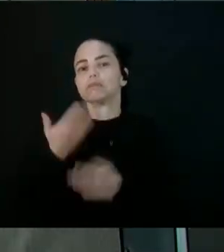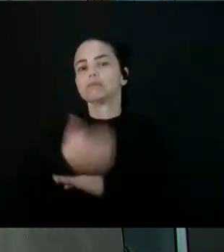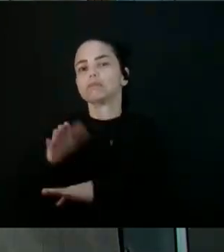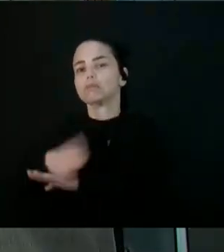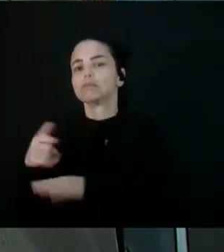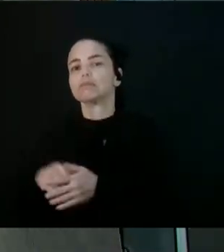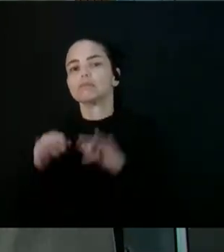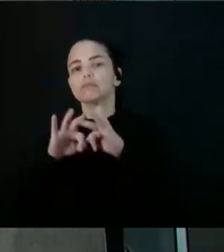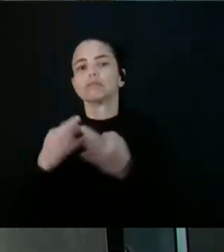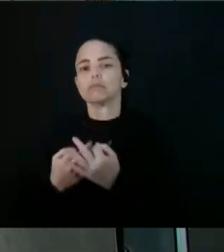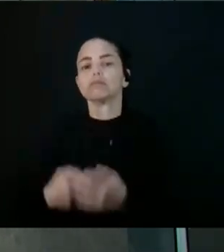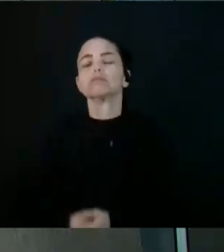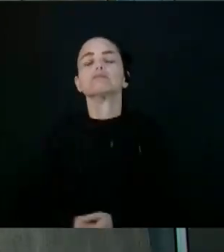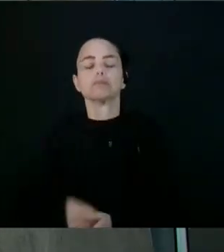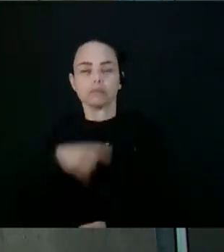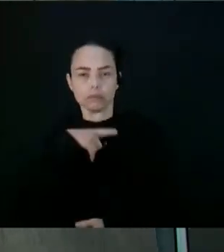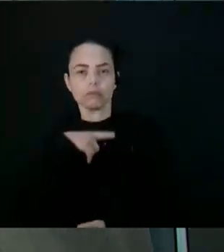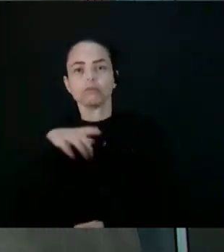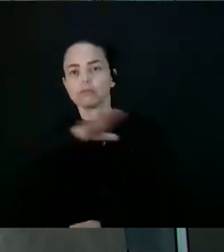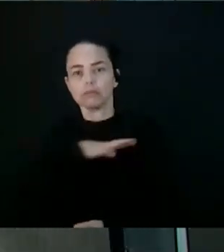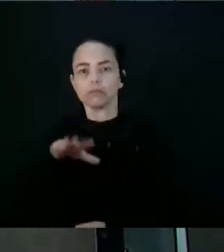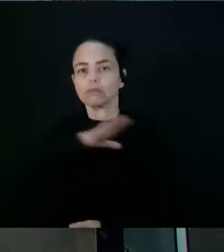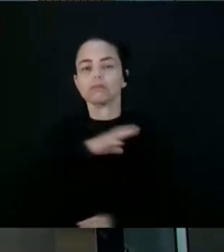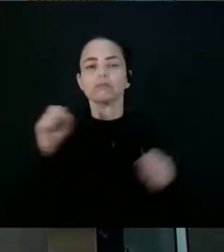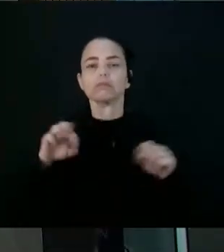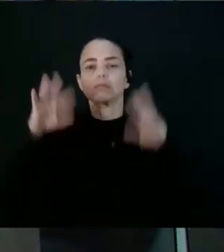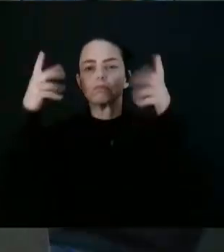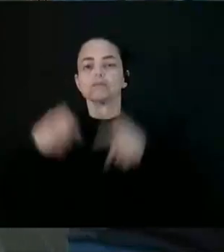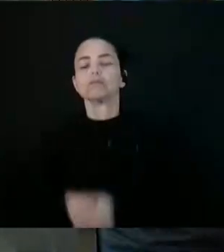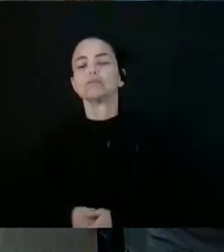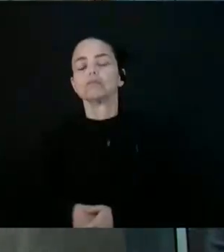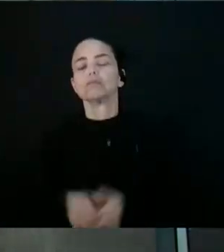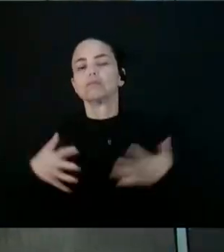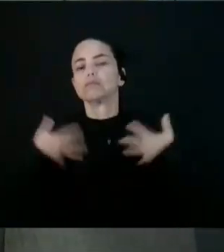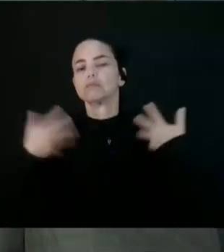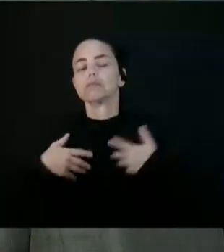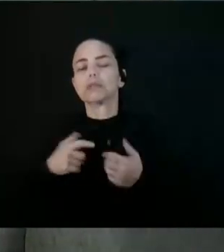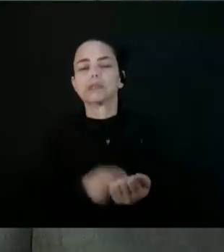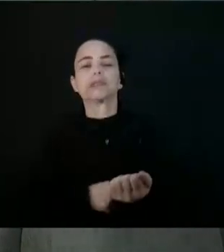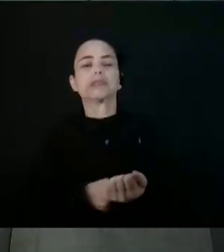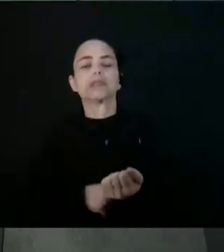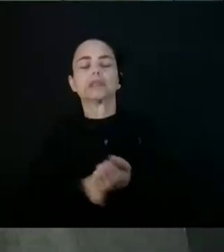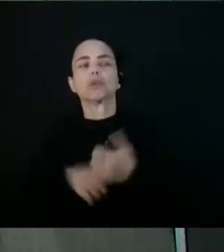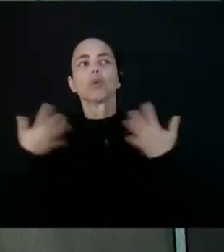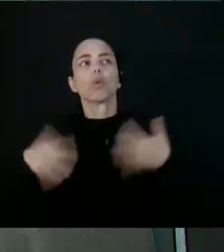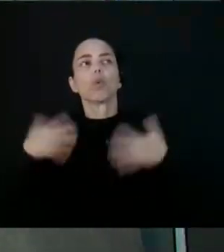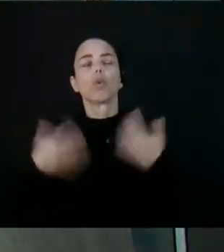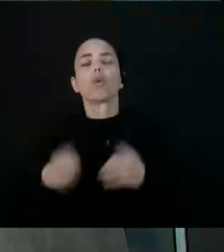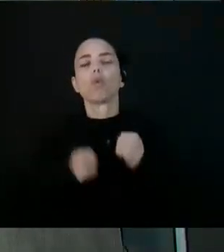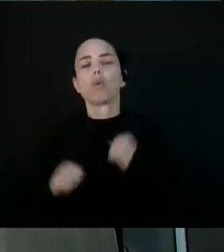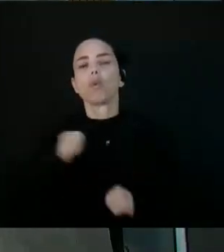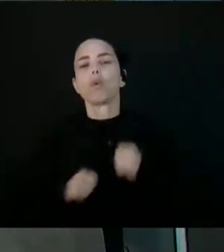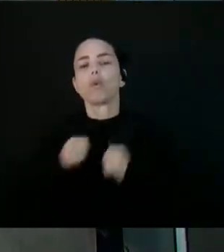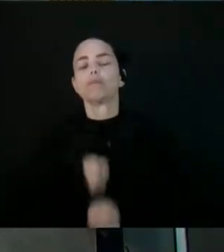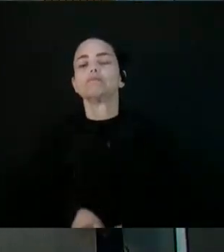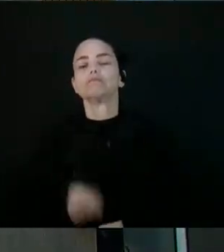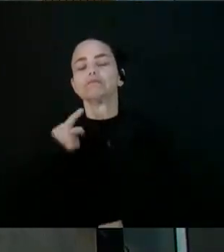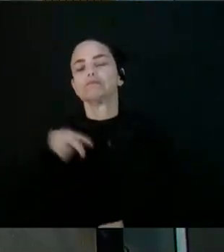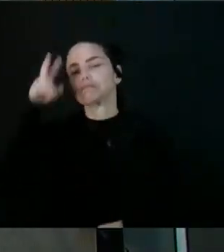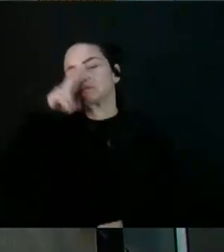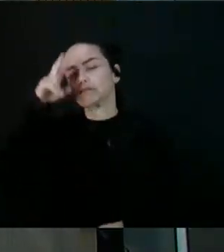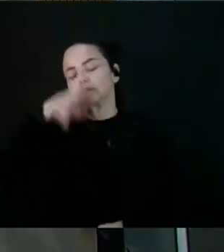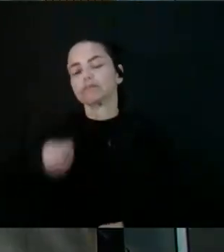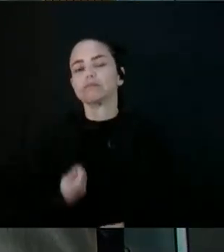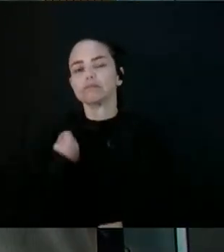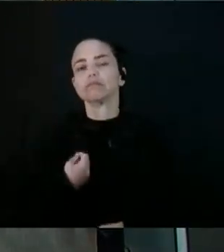tudo cria um ambiente bastante festivo, bastante animado, com um certo nervosismo, mas que sem dúvida fica marcado na história desses